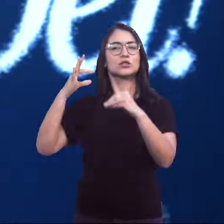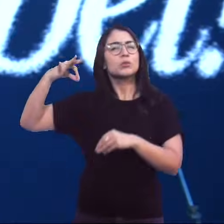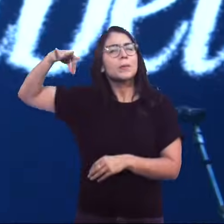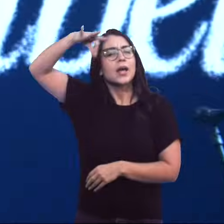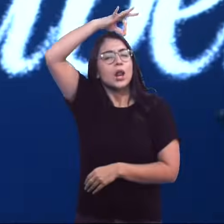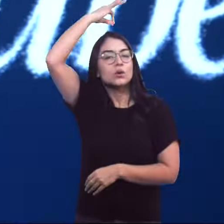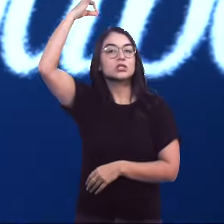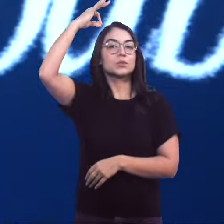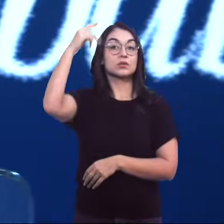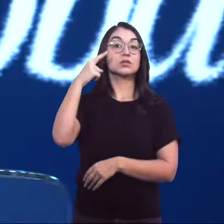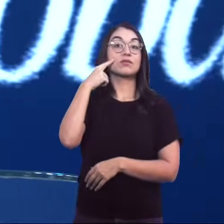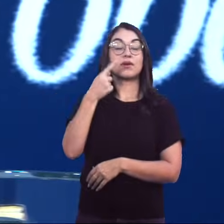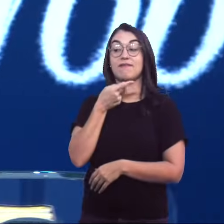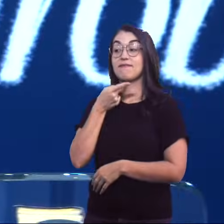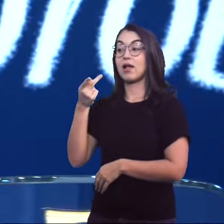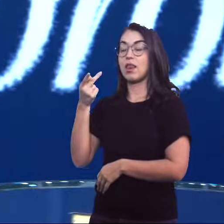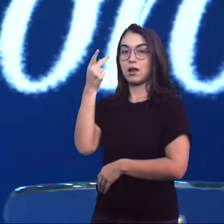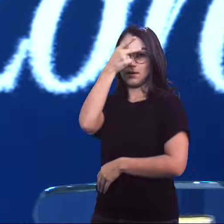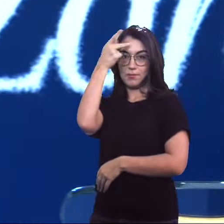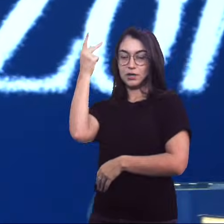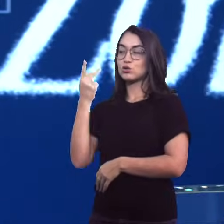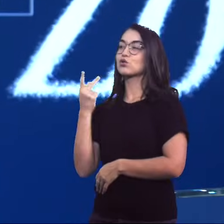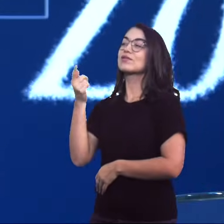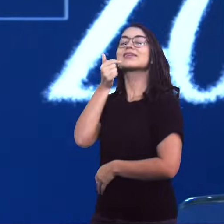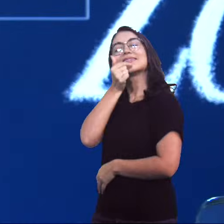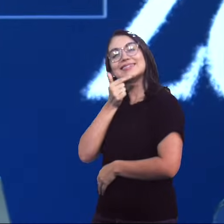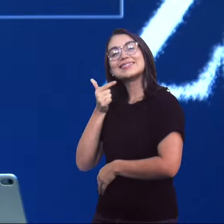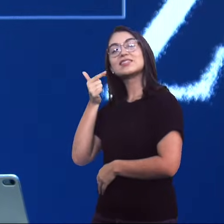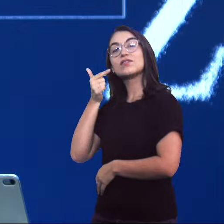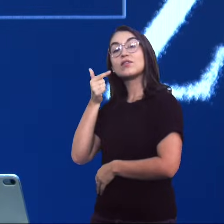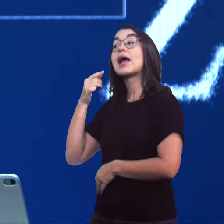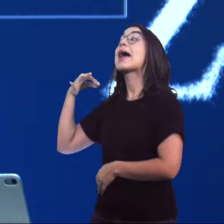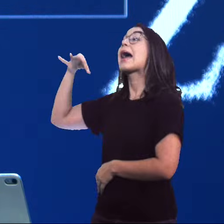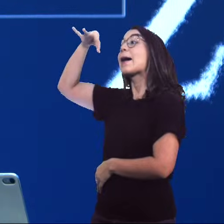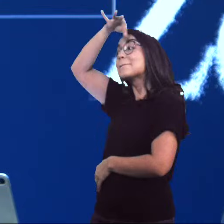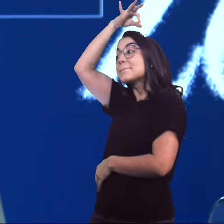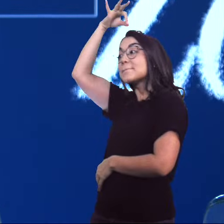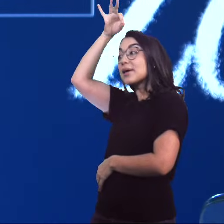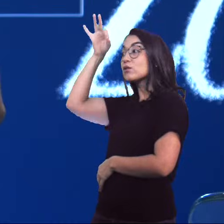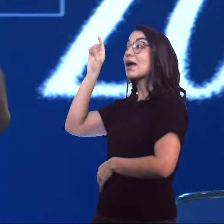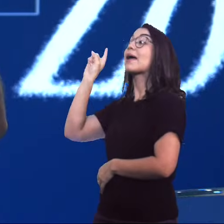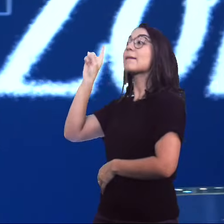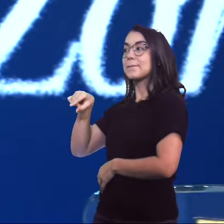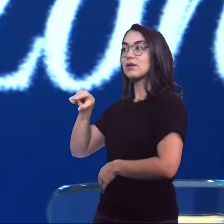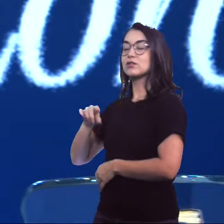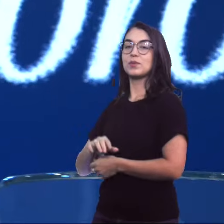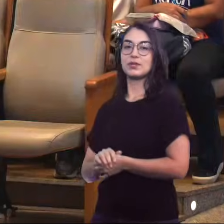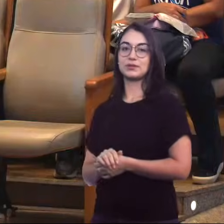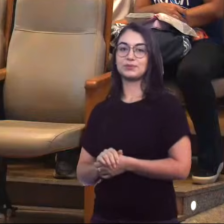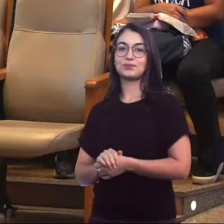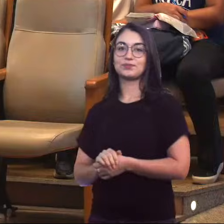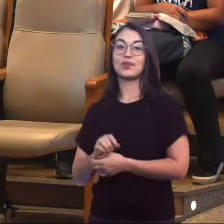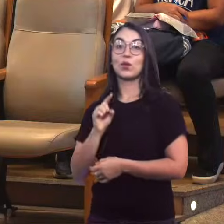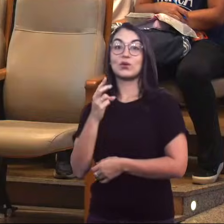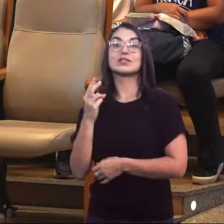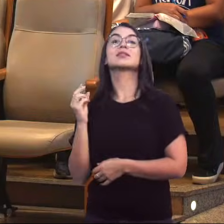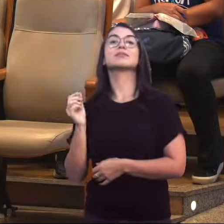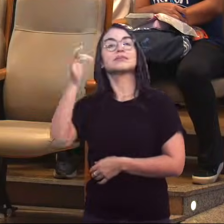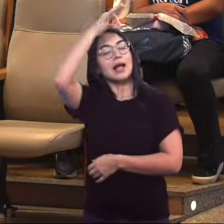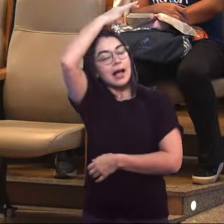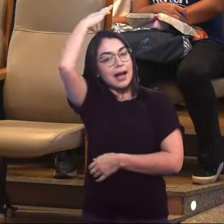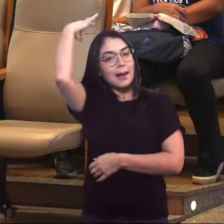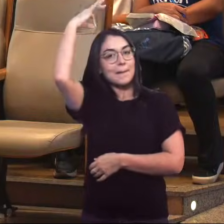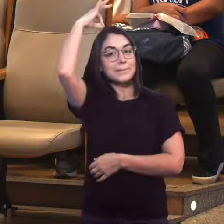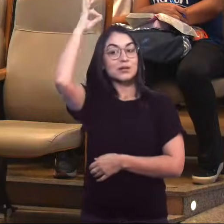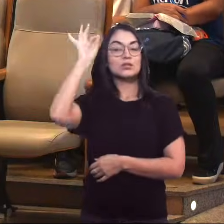você vai olhar para quem está do seu lado, vai dar aquele sorrisinho e vai falar, é pelo Espírito, e o nome da pessoa. Pode ser? 1, 2, 3 e é pelo Espírito.